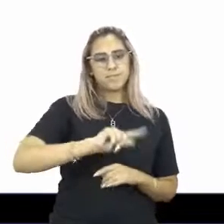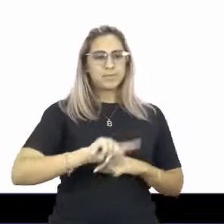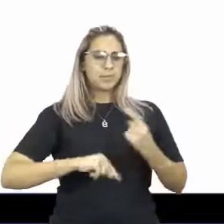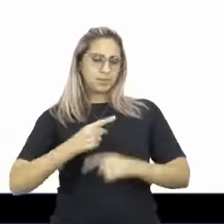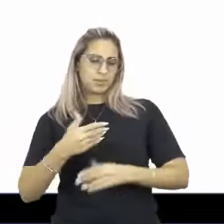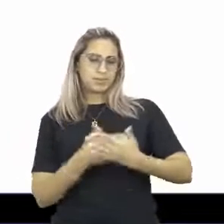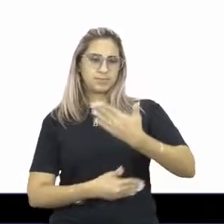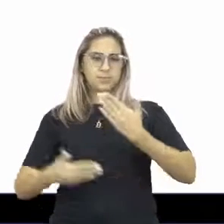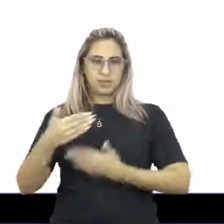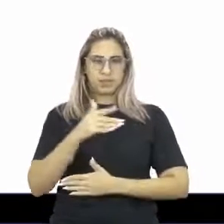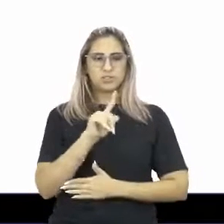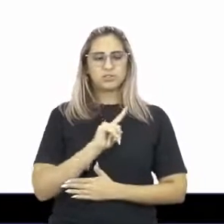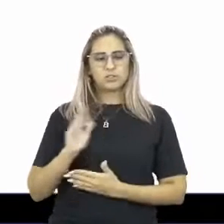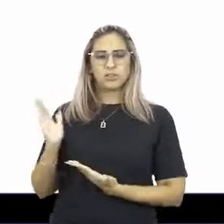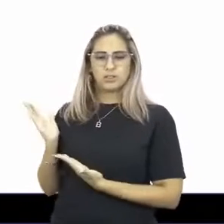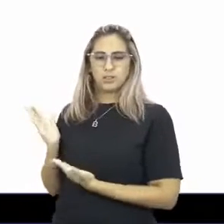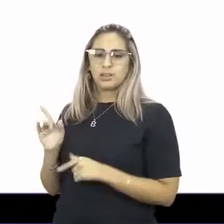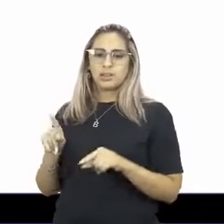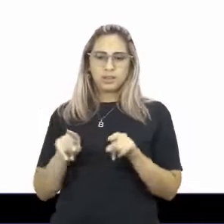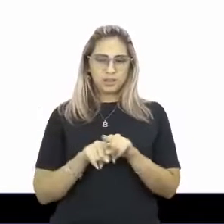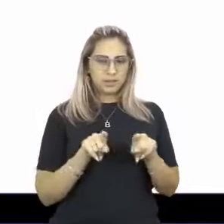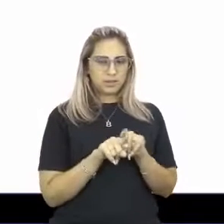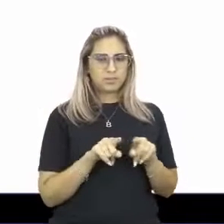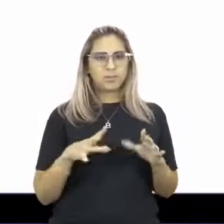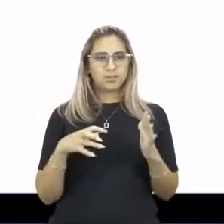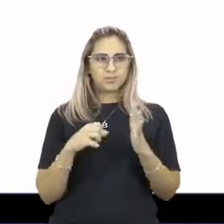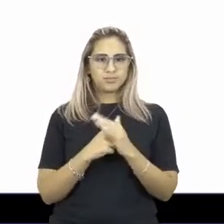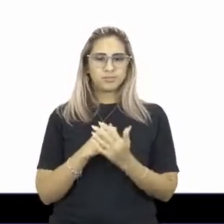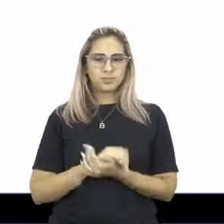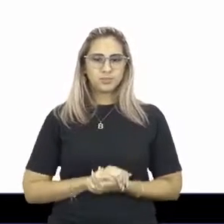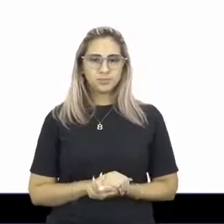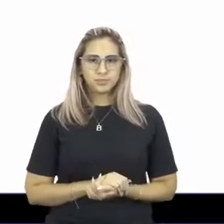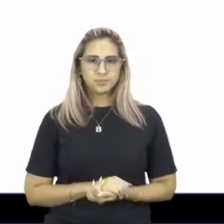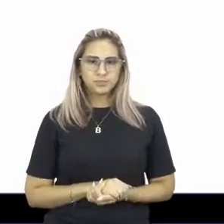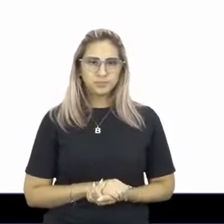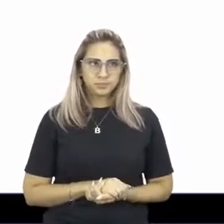próximos slides, mas aqui eu faço